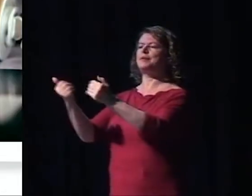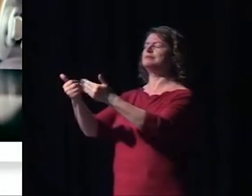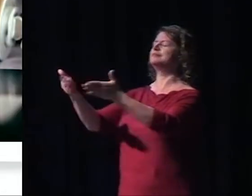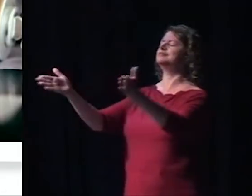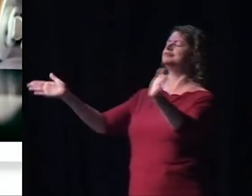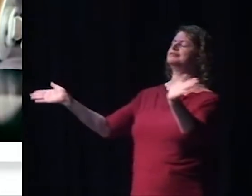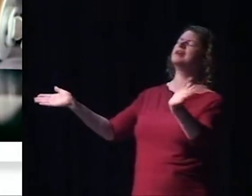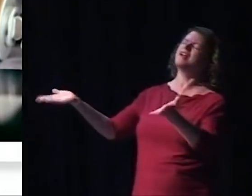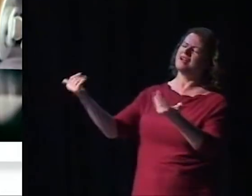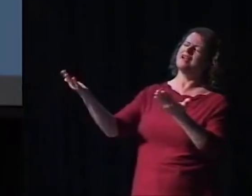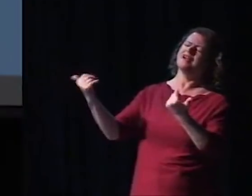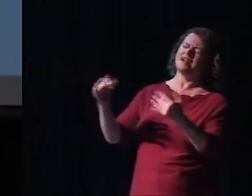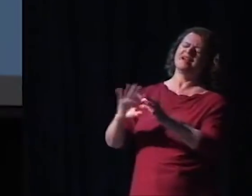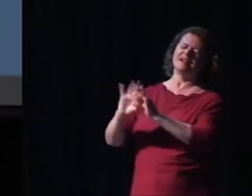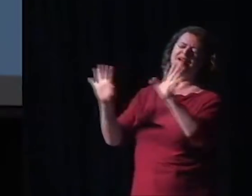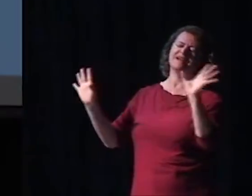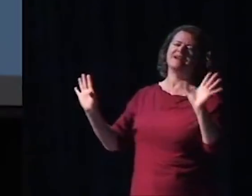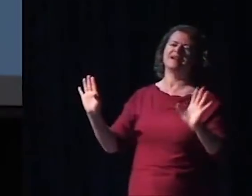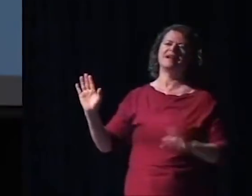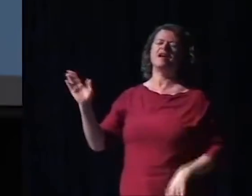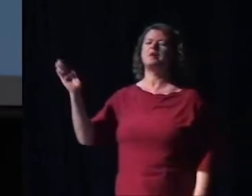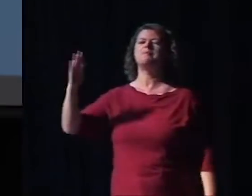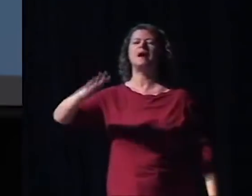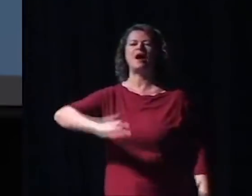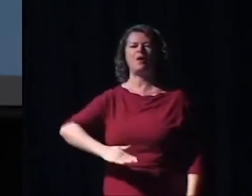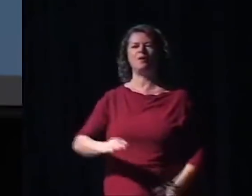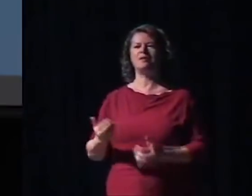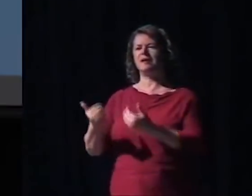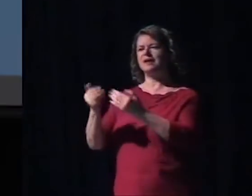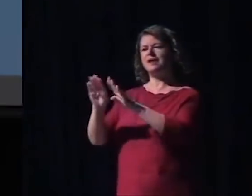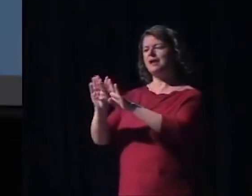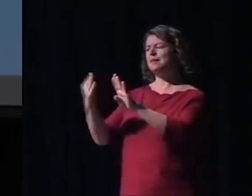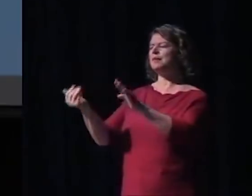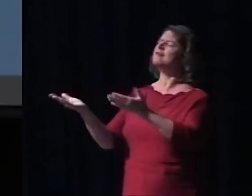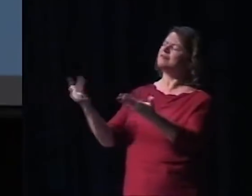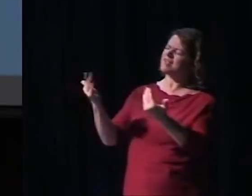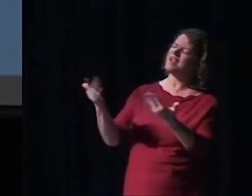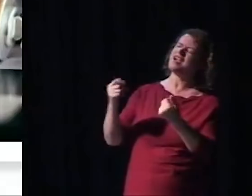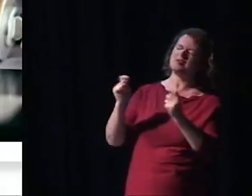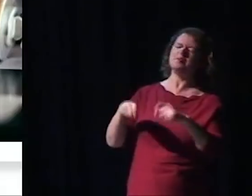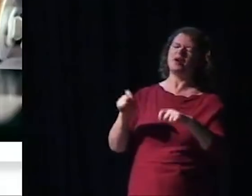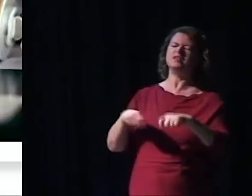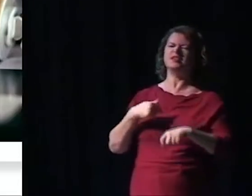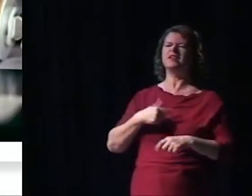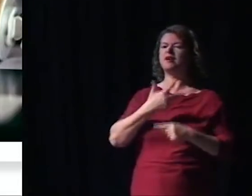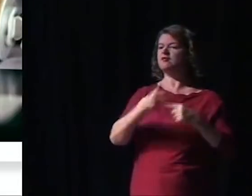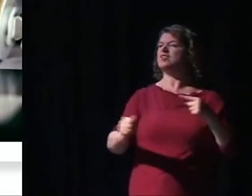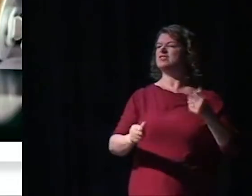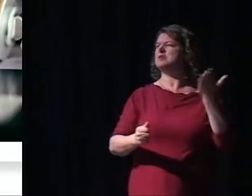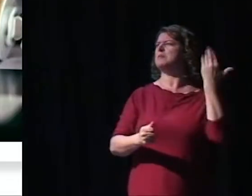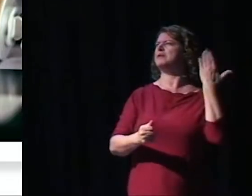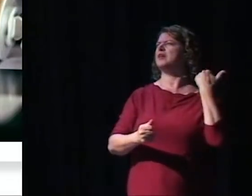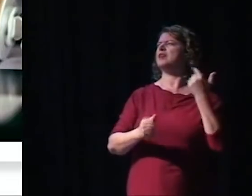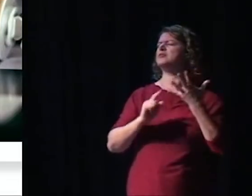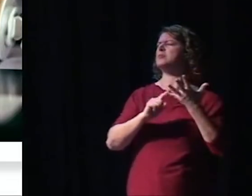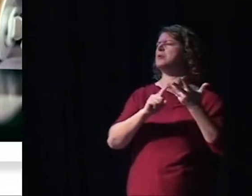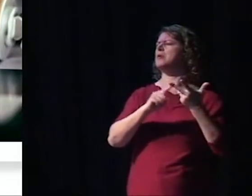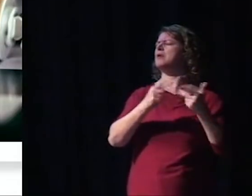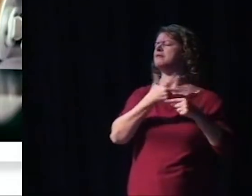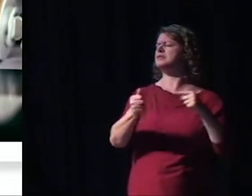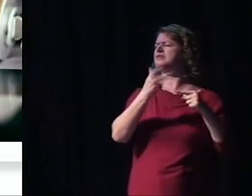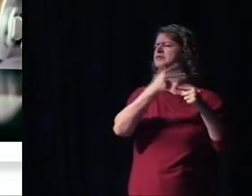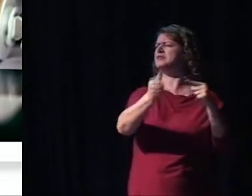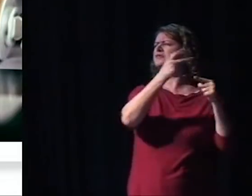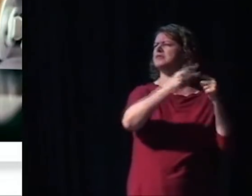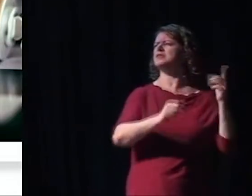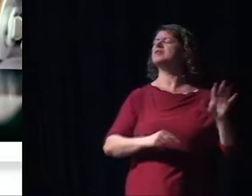Não tem problema, pode entrar. Eu já venci uma vez, já venci duas vezes. Ele é negligente, porque ele fracassa na missão